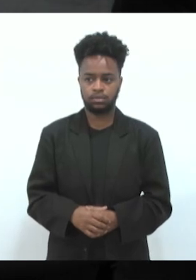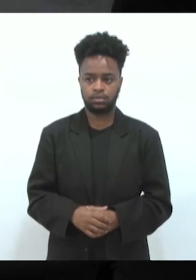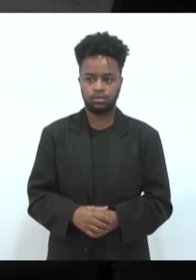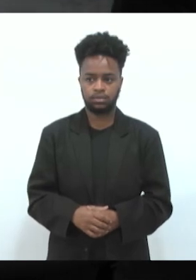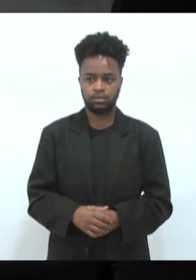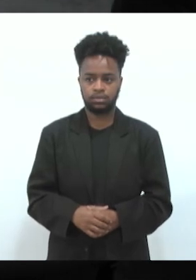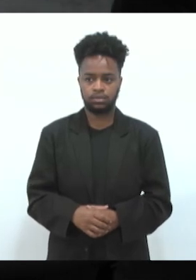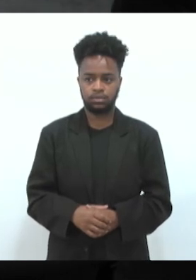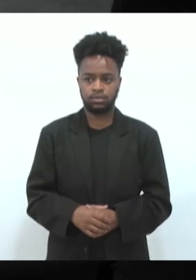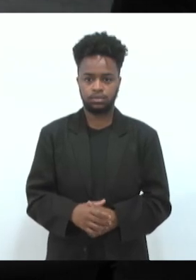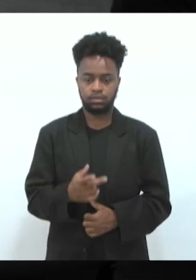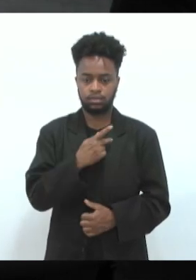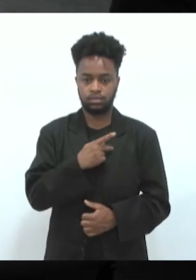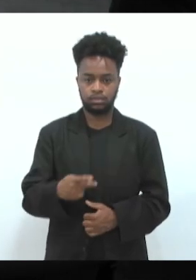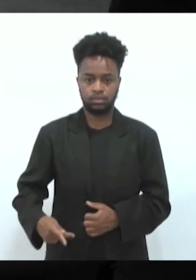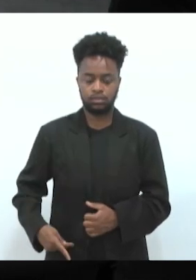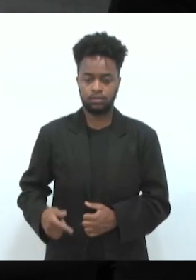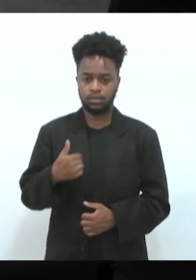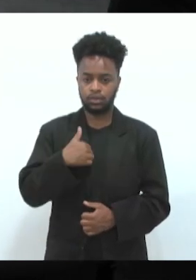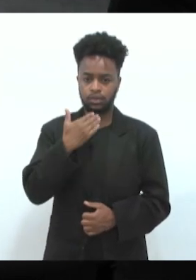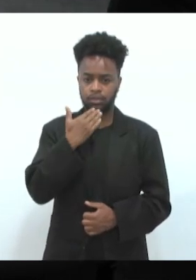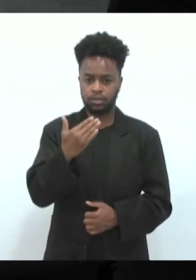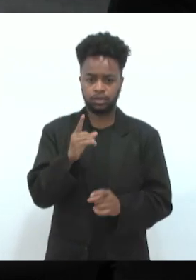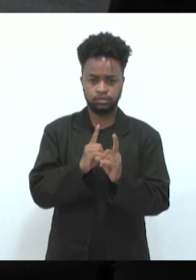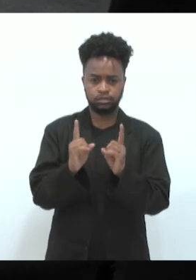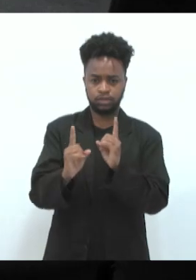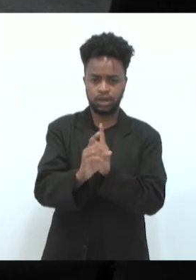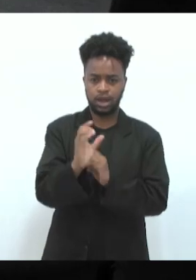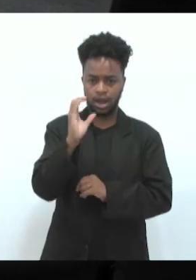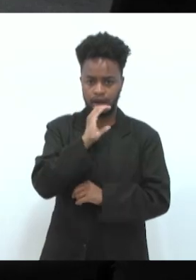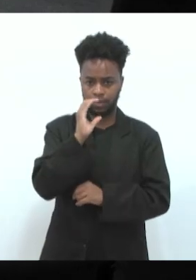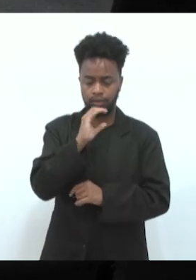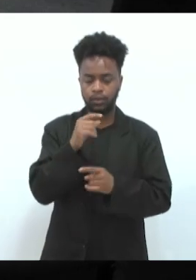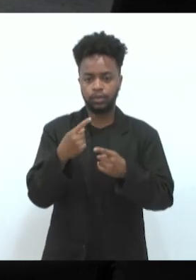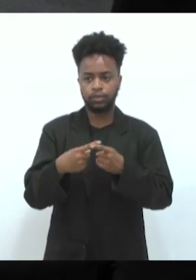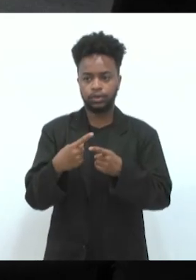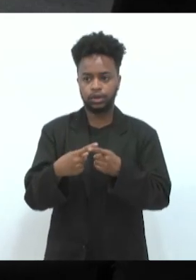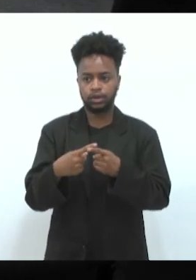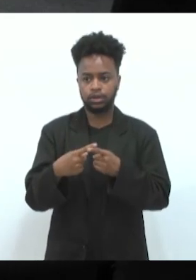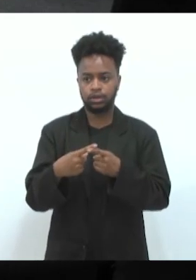Presidente, solicito uma questão de ordem rapidamente, porque esse projeto...